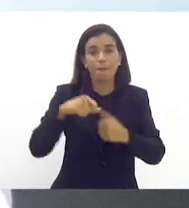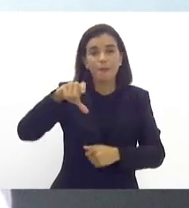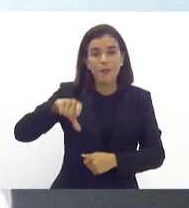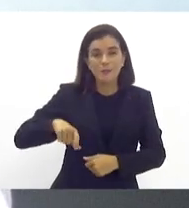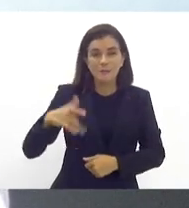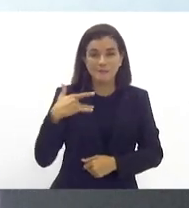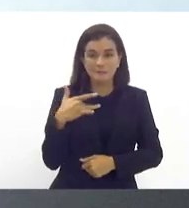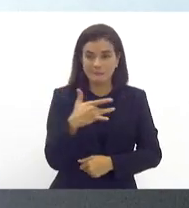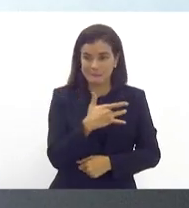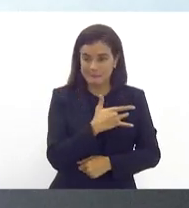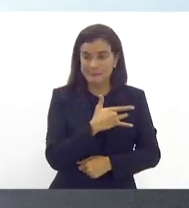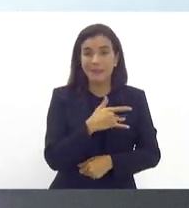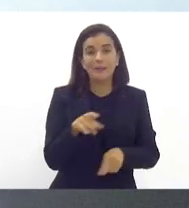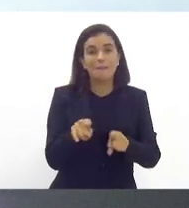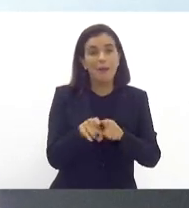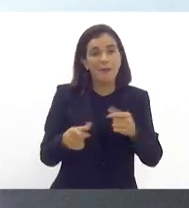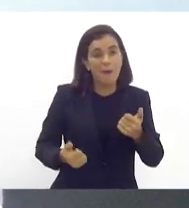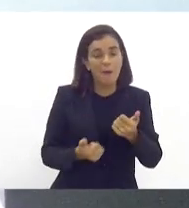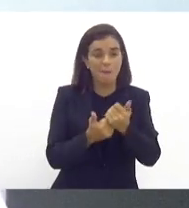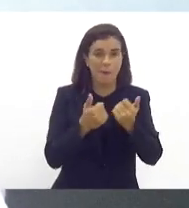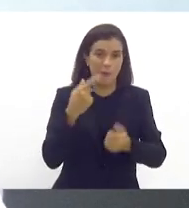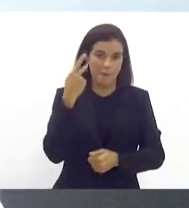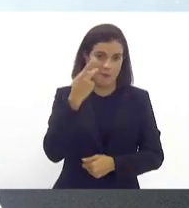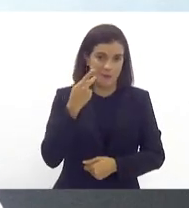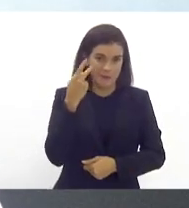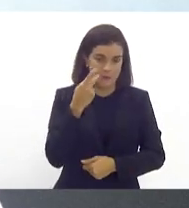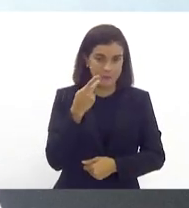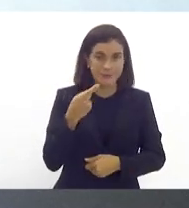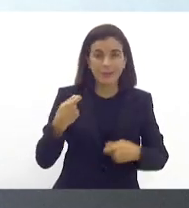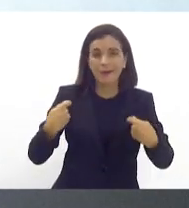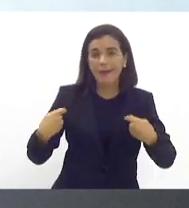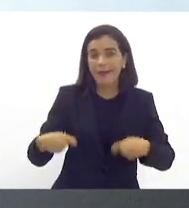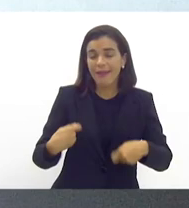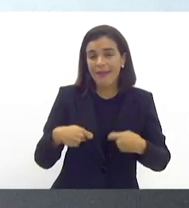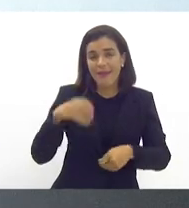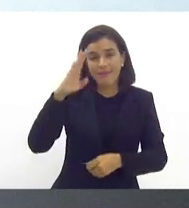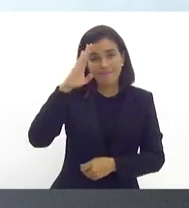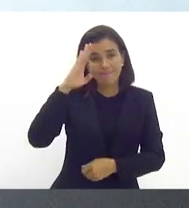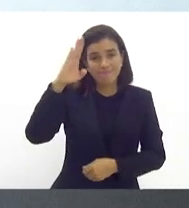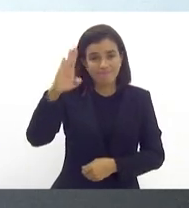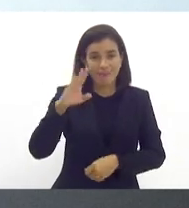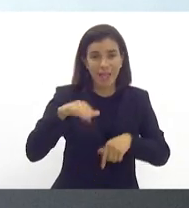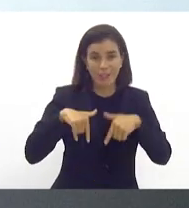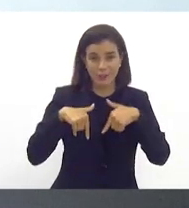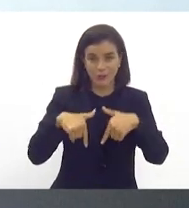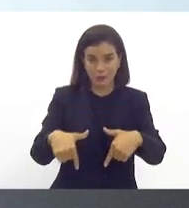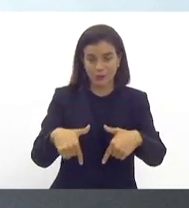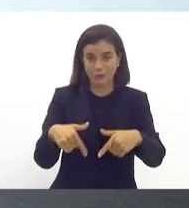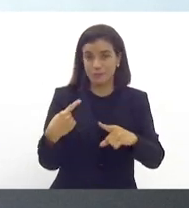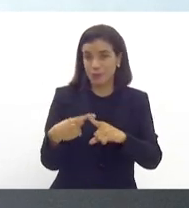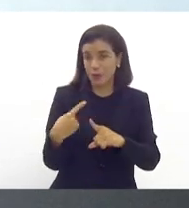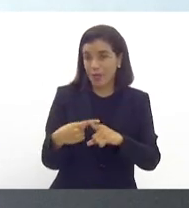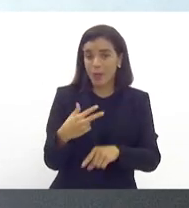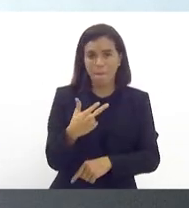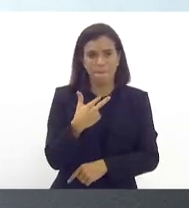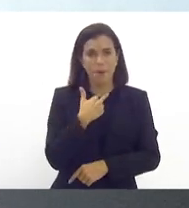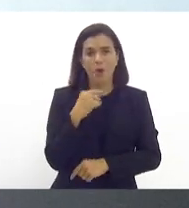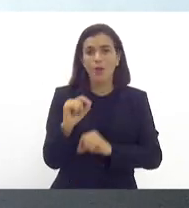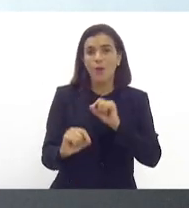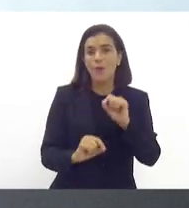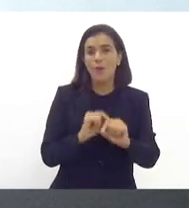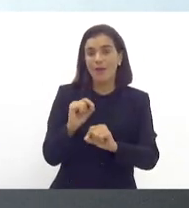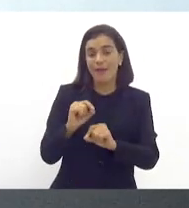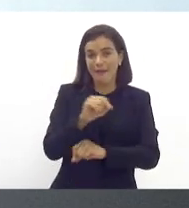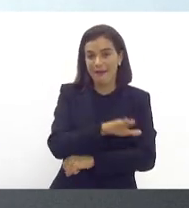saúde e o apoio político então é essencial atitudes como essa porque definitivamente o que não pode ocorrer é